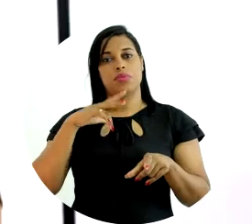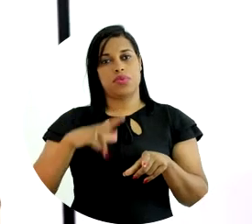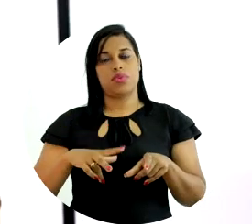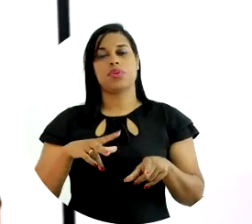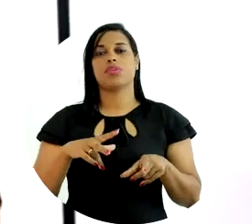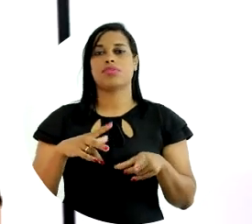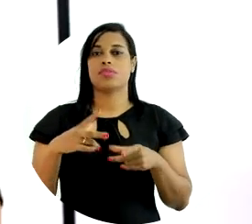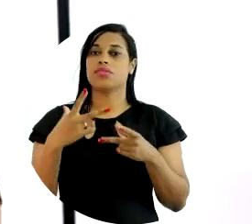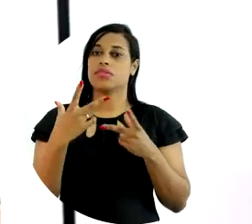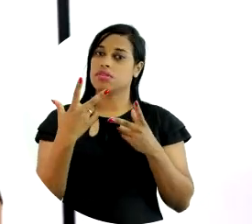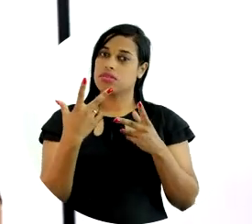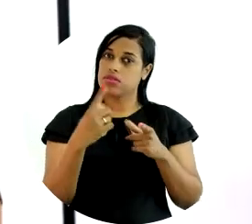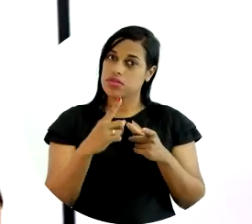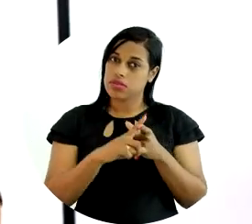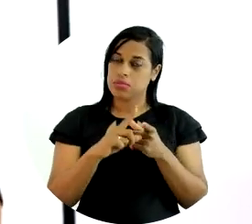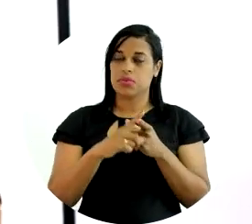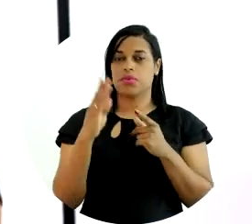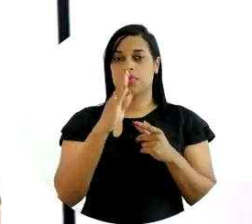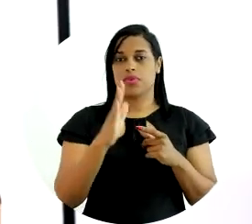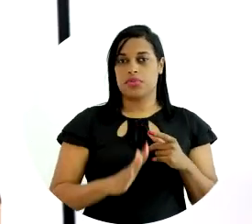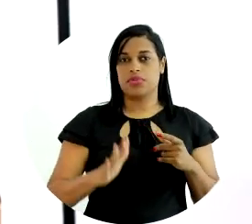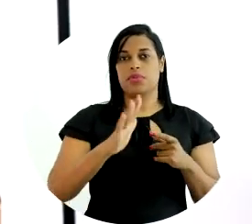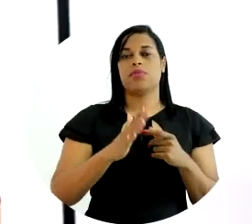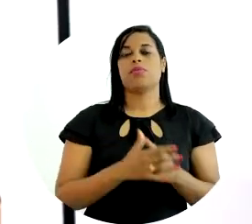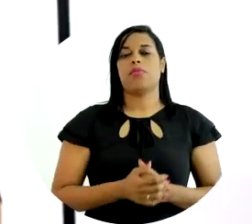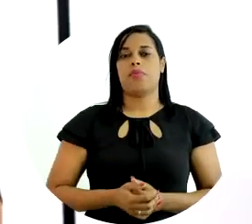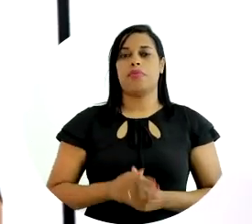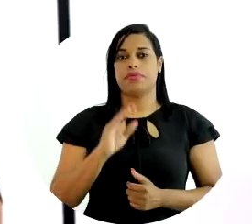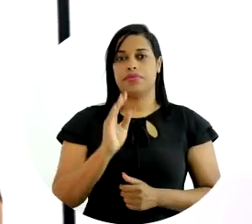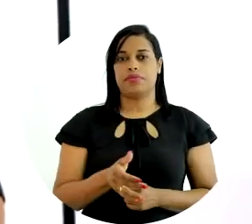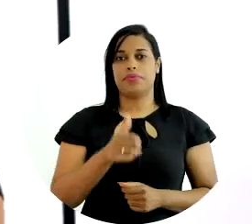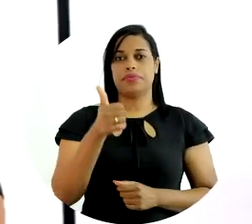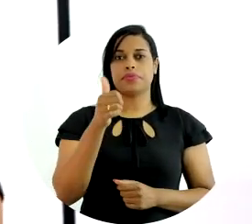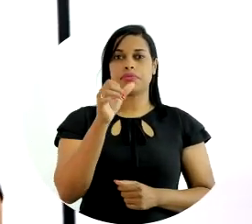neste momento um pouco antes do sismo